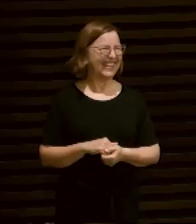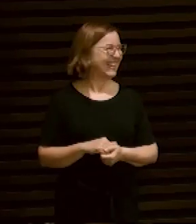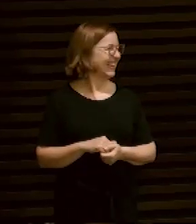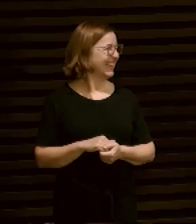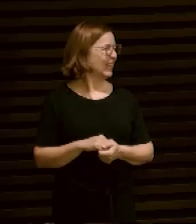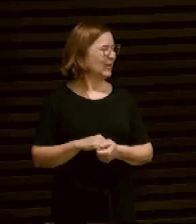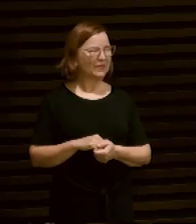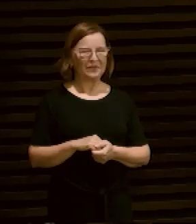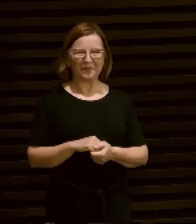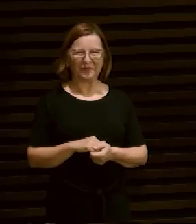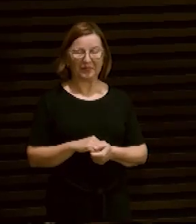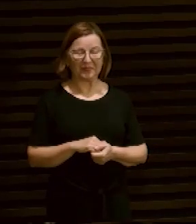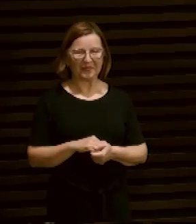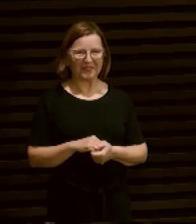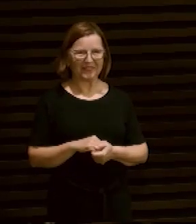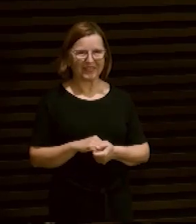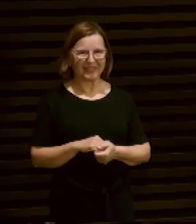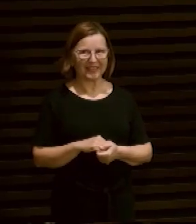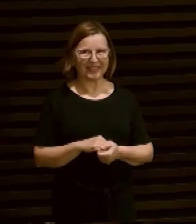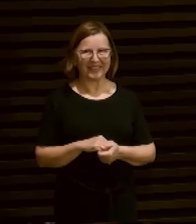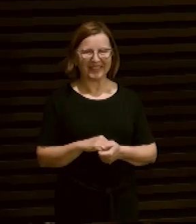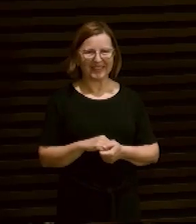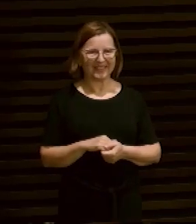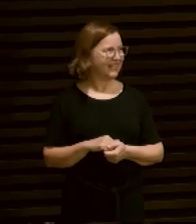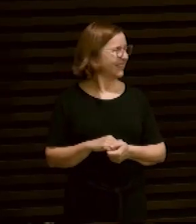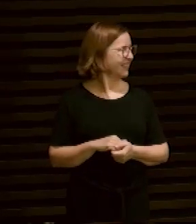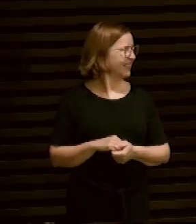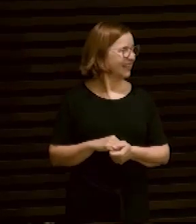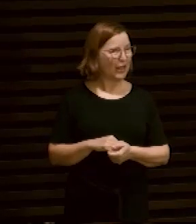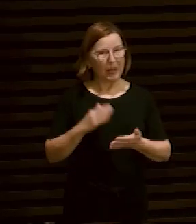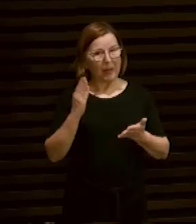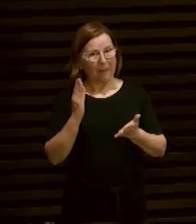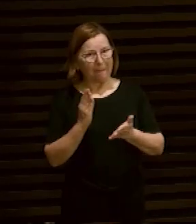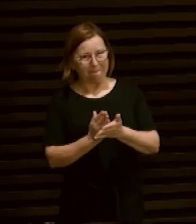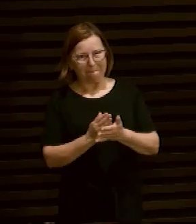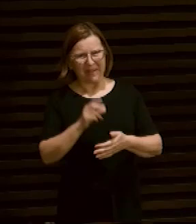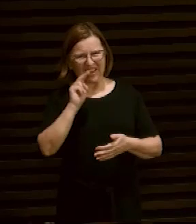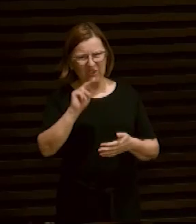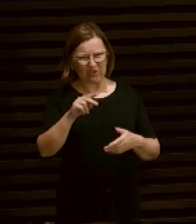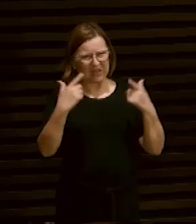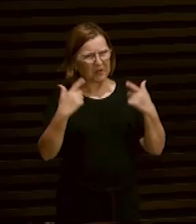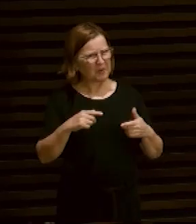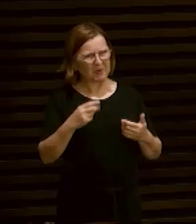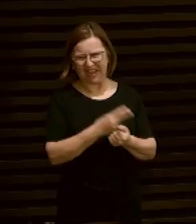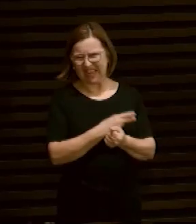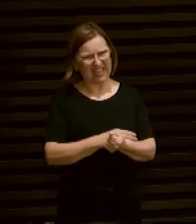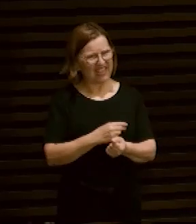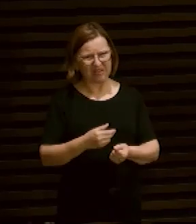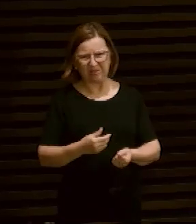leve. Gente, para de querer ficar olhando para onde não traz